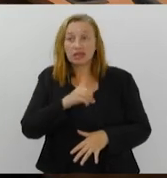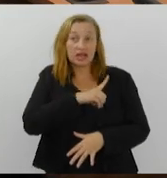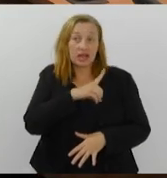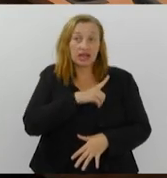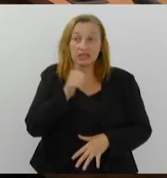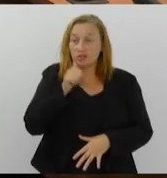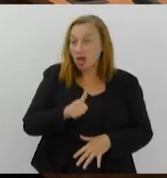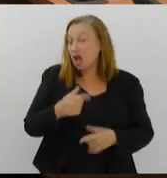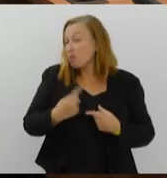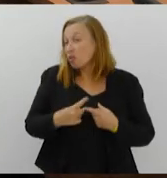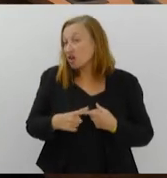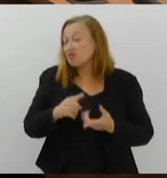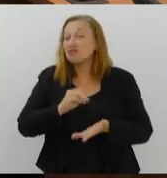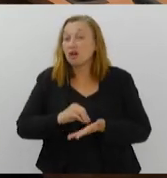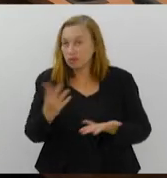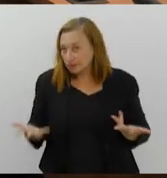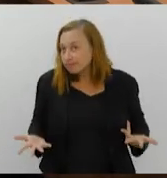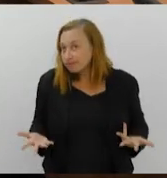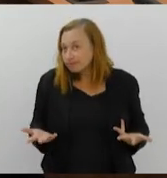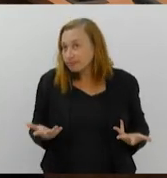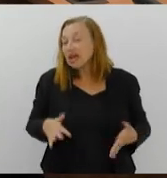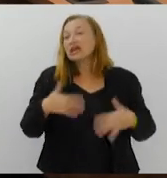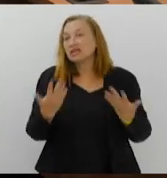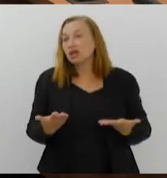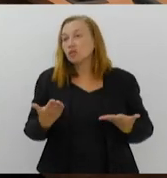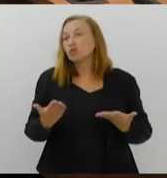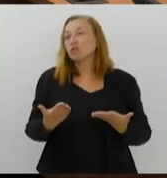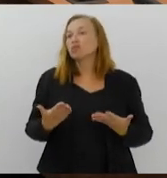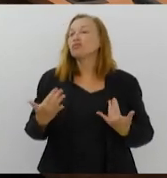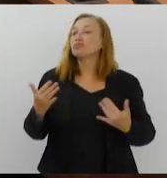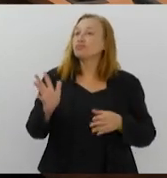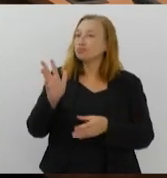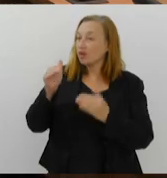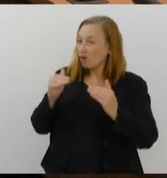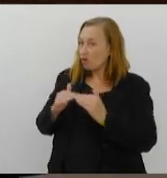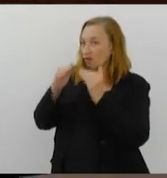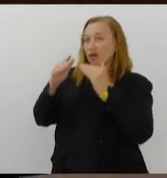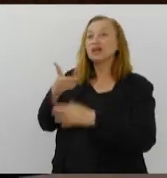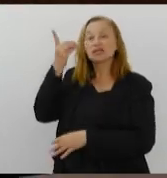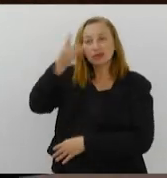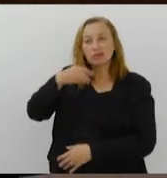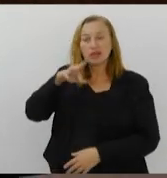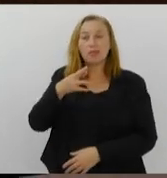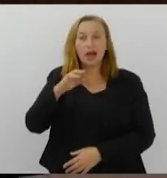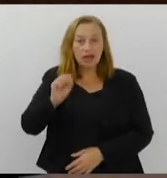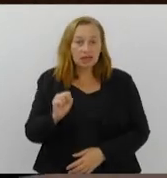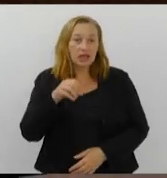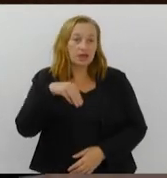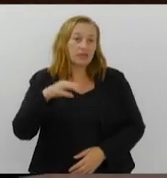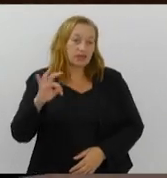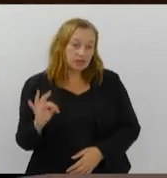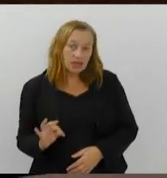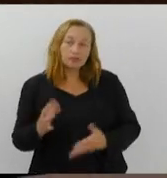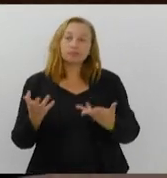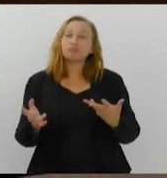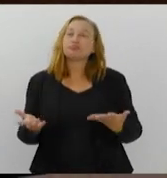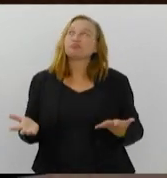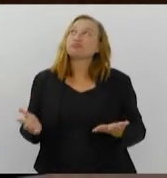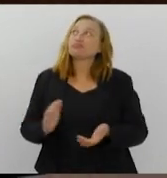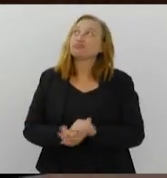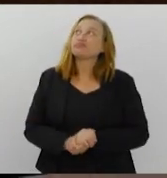Por que não tem uma DEAN? Então, estou aqui dizendo que eu sou completamente favorável, deputada Marina do MST. Vossa Excelência, se